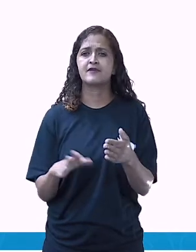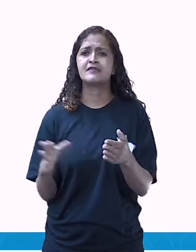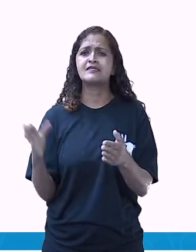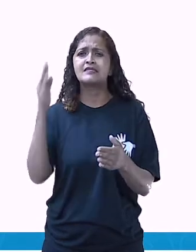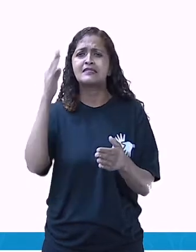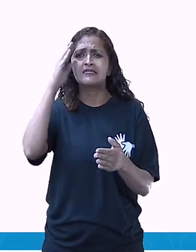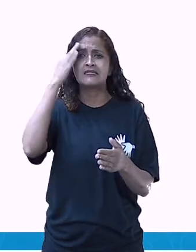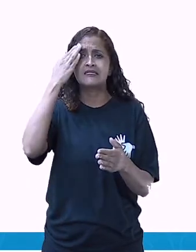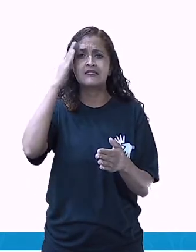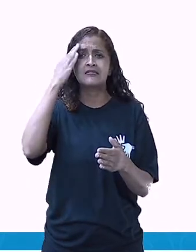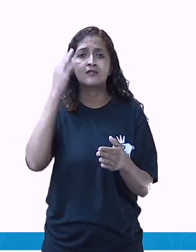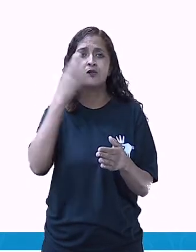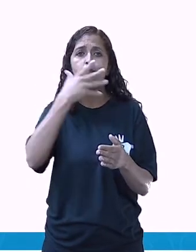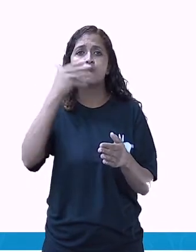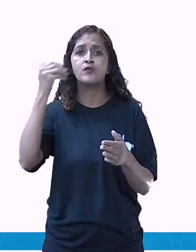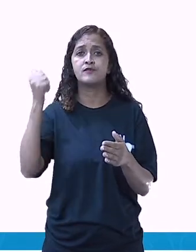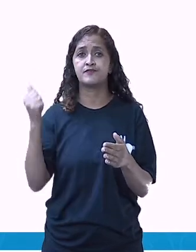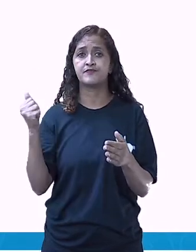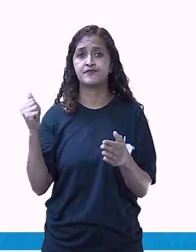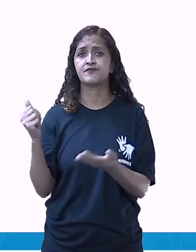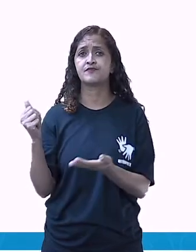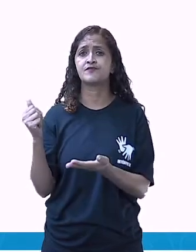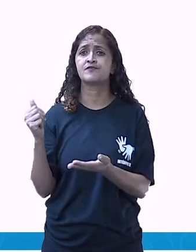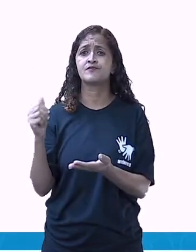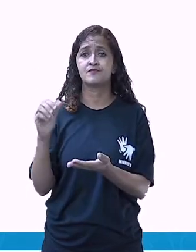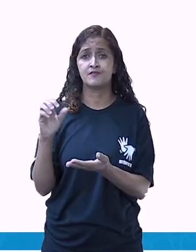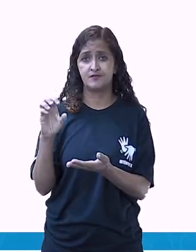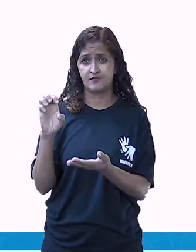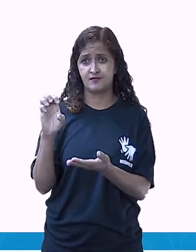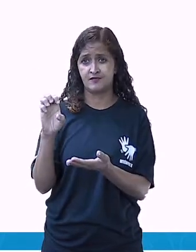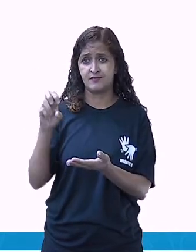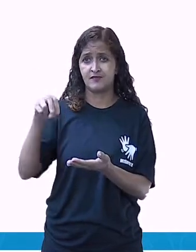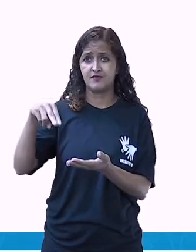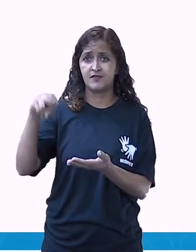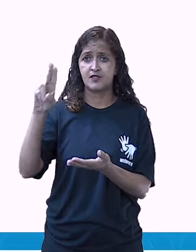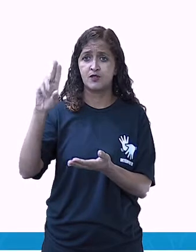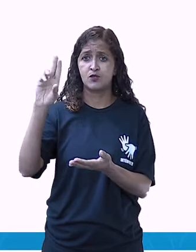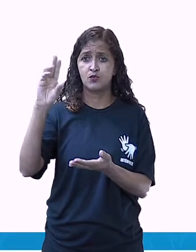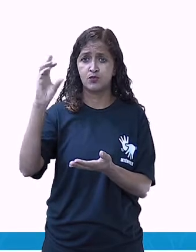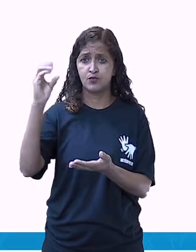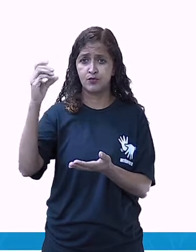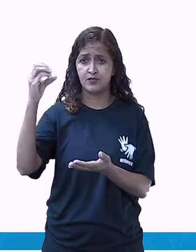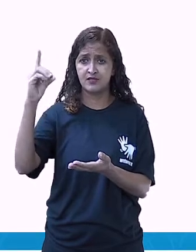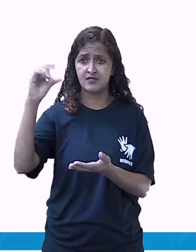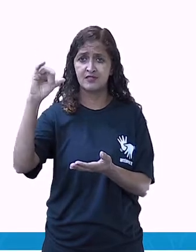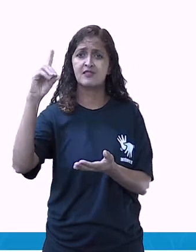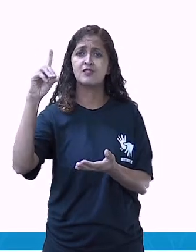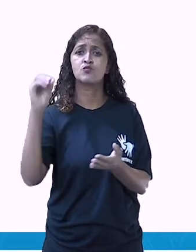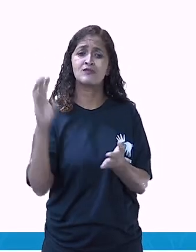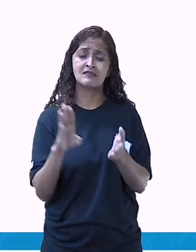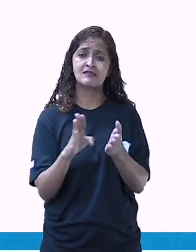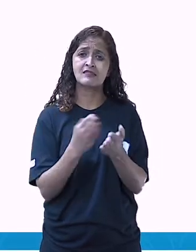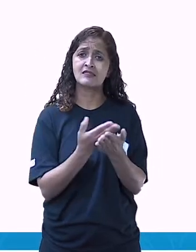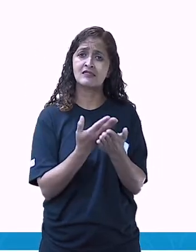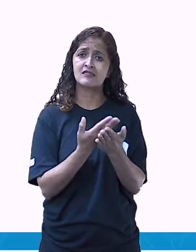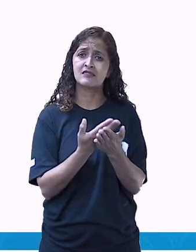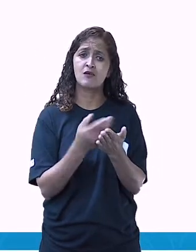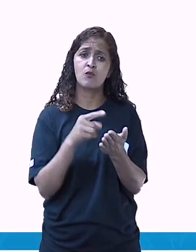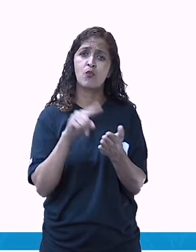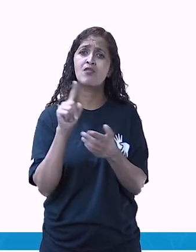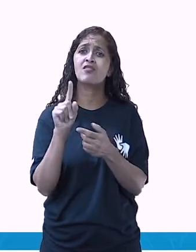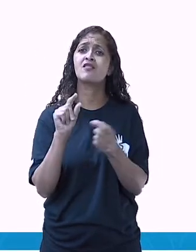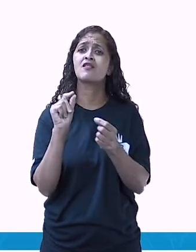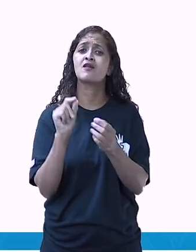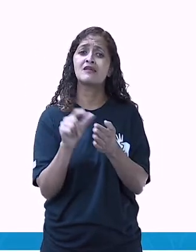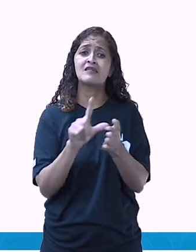o enunciado. Quando eu falo enunciado, eu falo que é aquilo que está escrito ali antes da atividade. Muitas vezes a